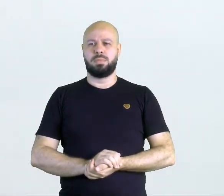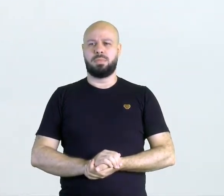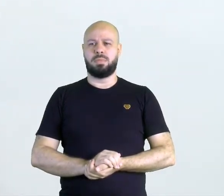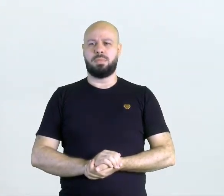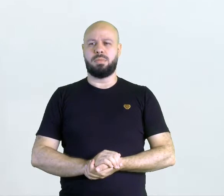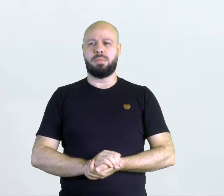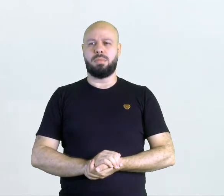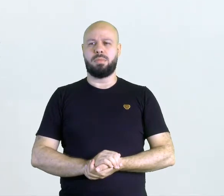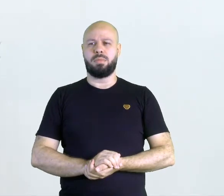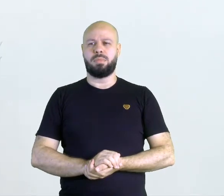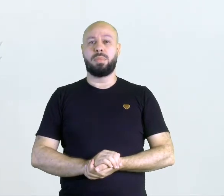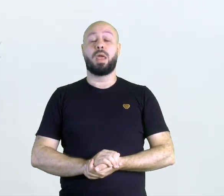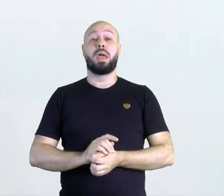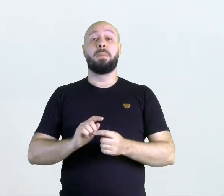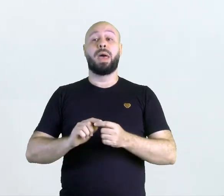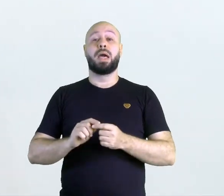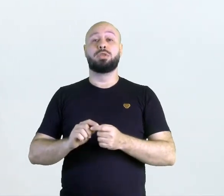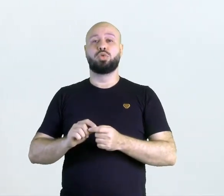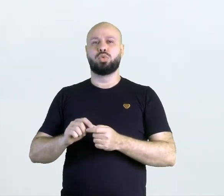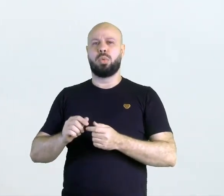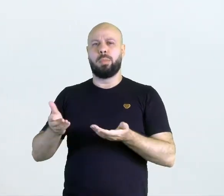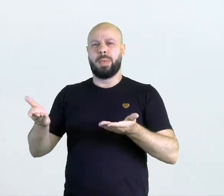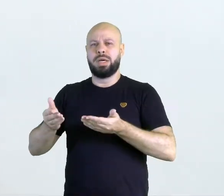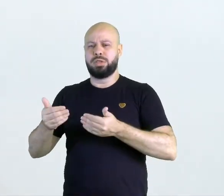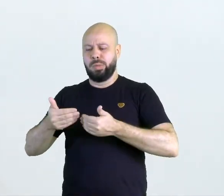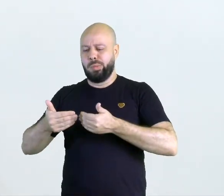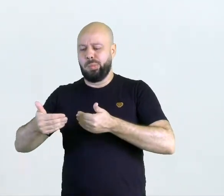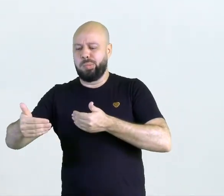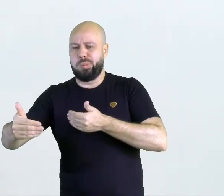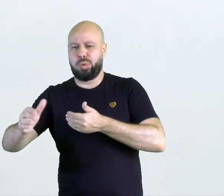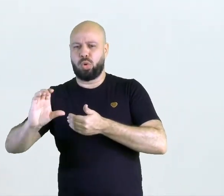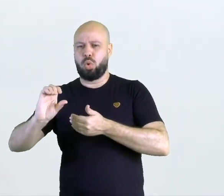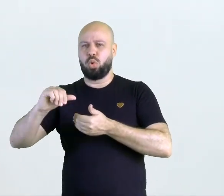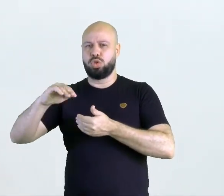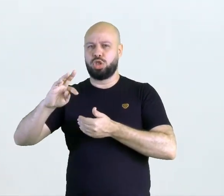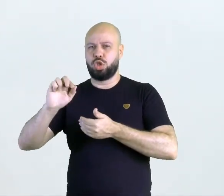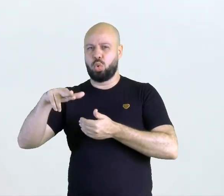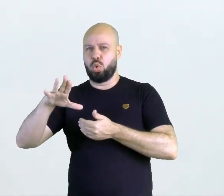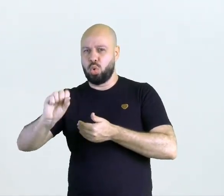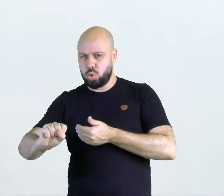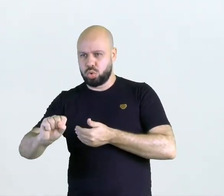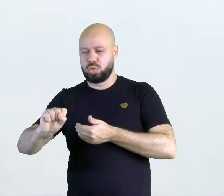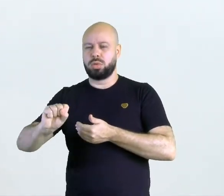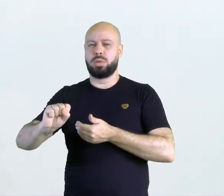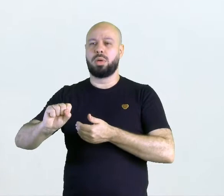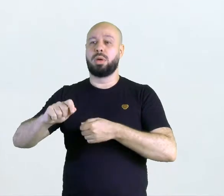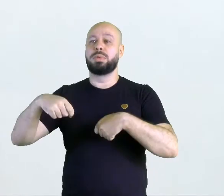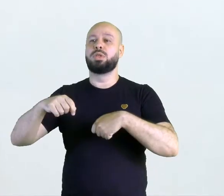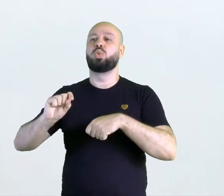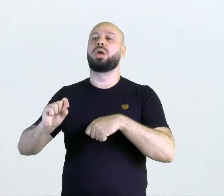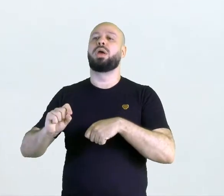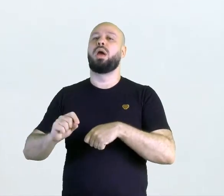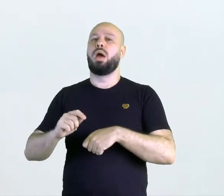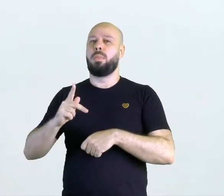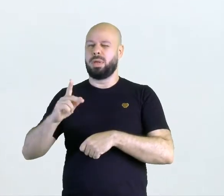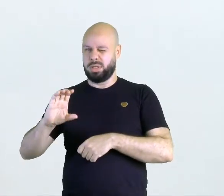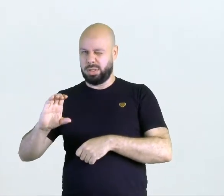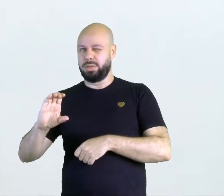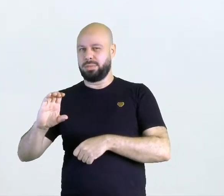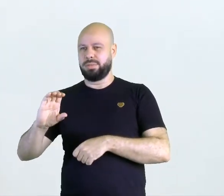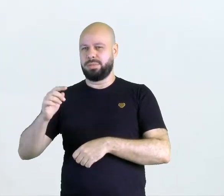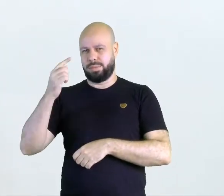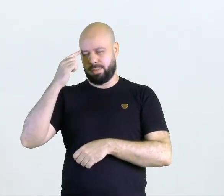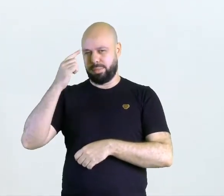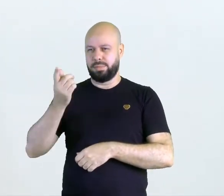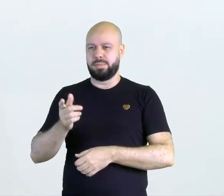Enquanto no Present Continuous, nós utilizamos Present Continuous, PC, ok? O